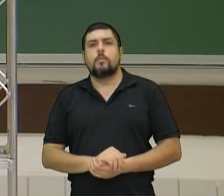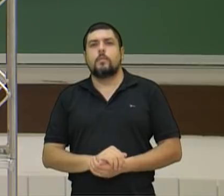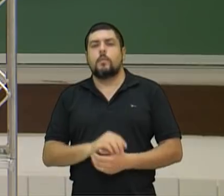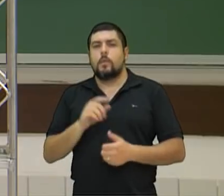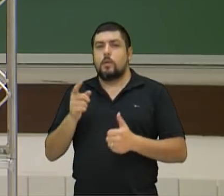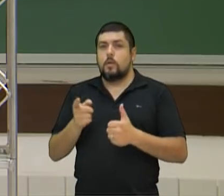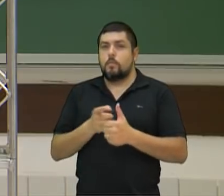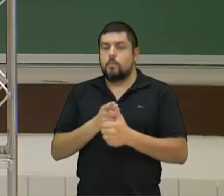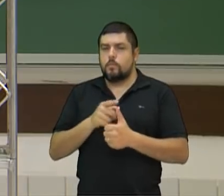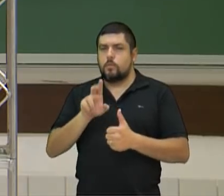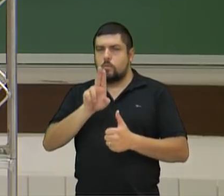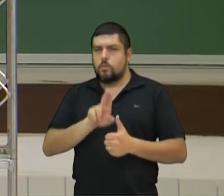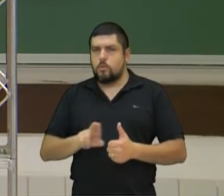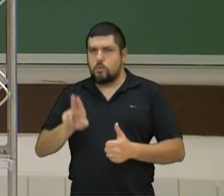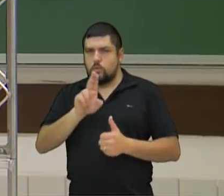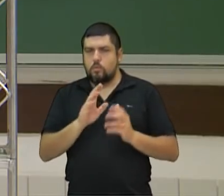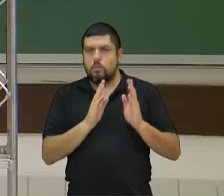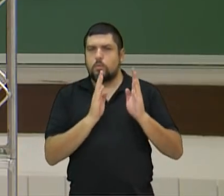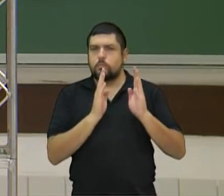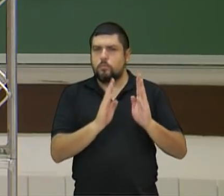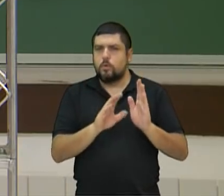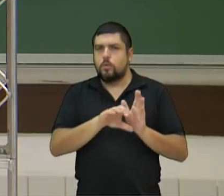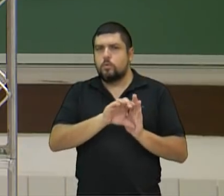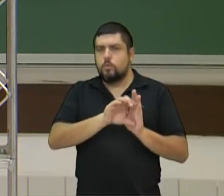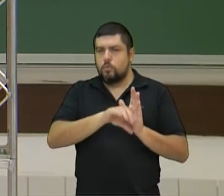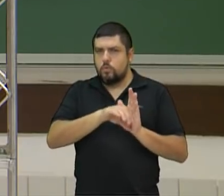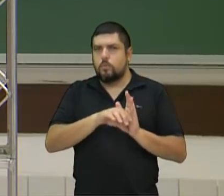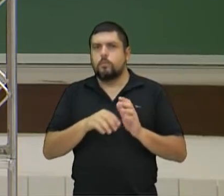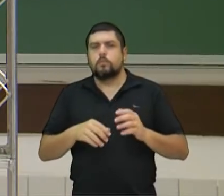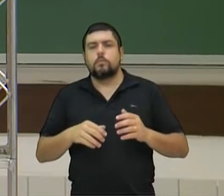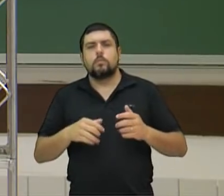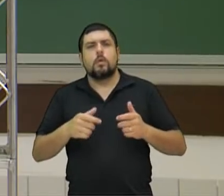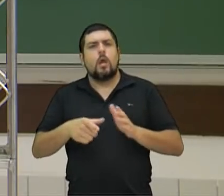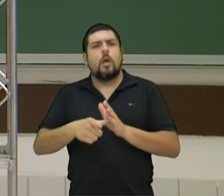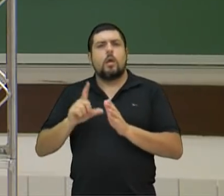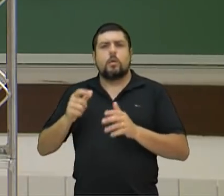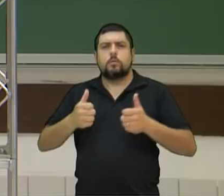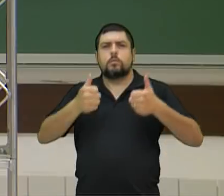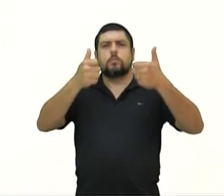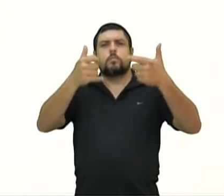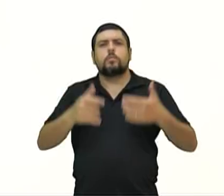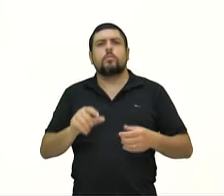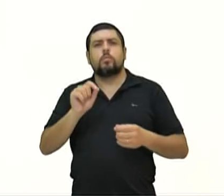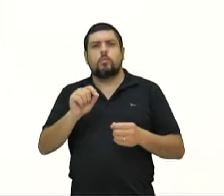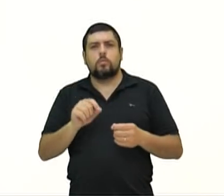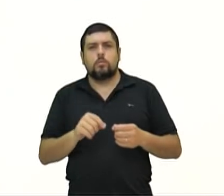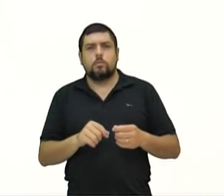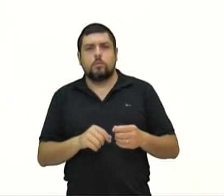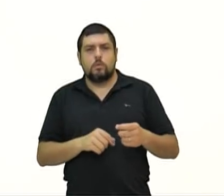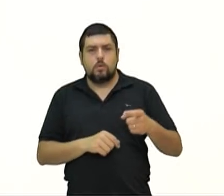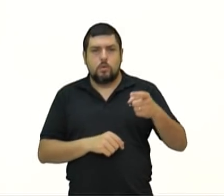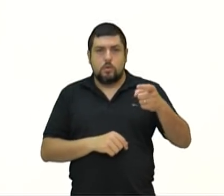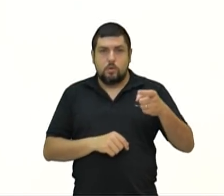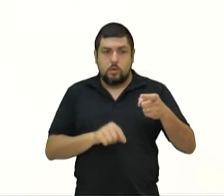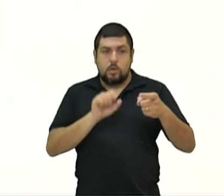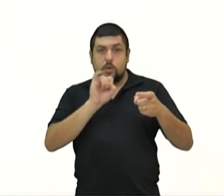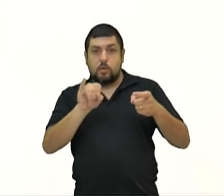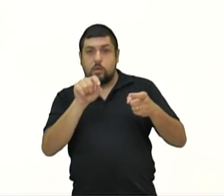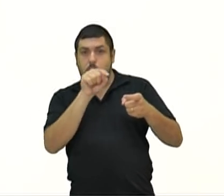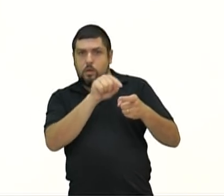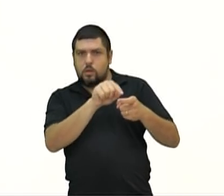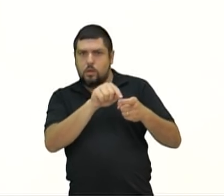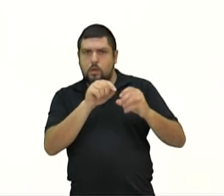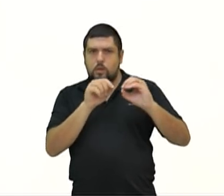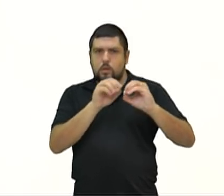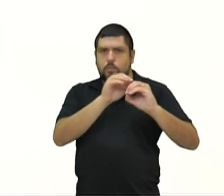de módulo. A definição de módulo diz que o módulo de x é igual a x, se x for maior ou igual a 0, ou